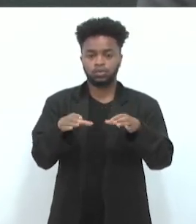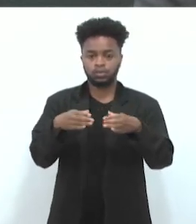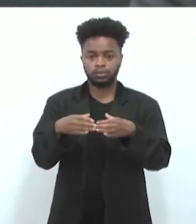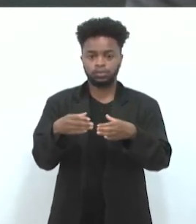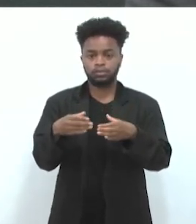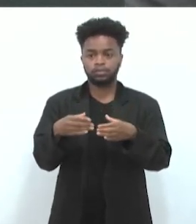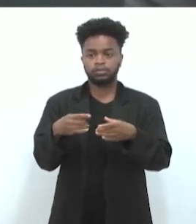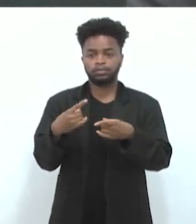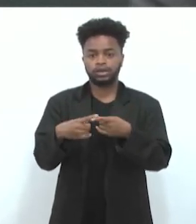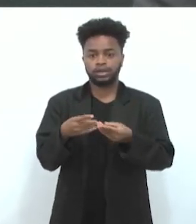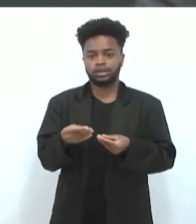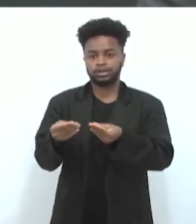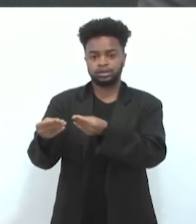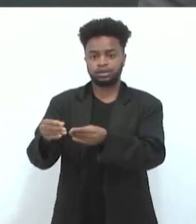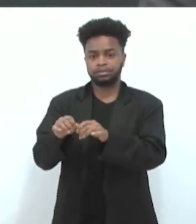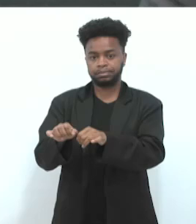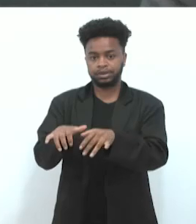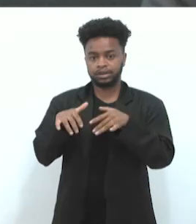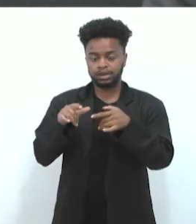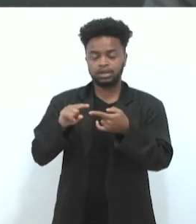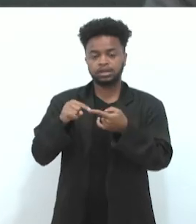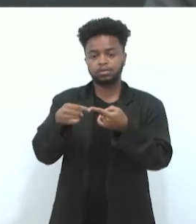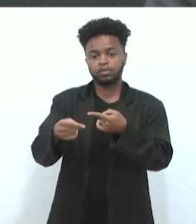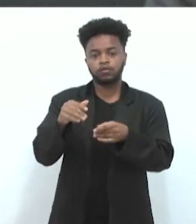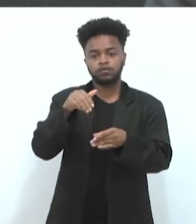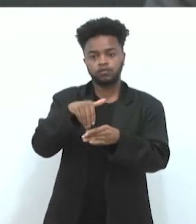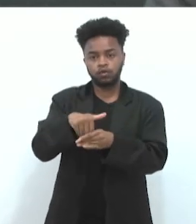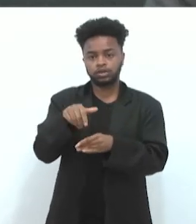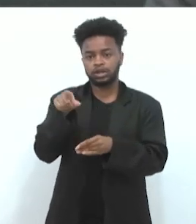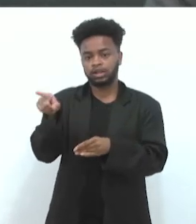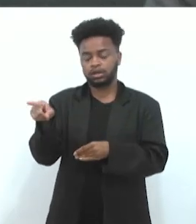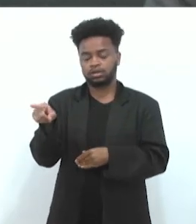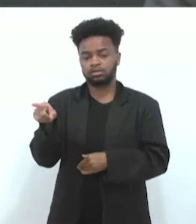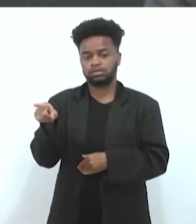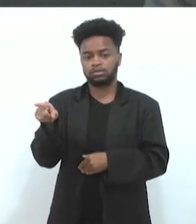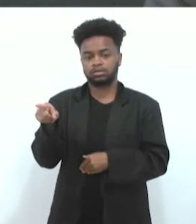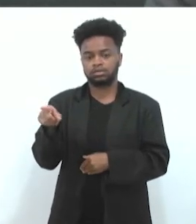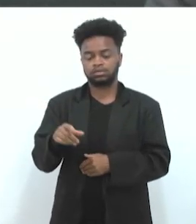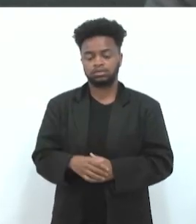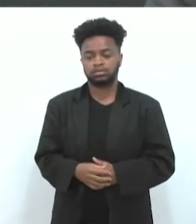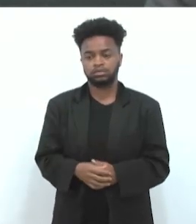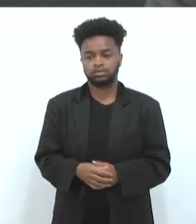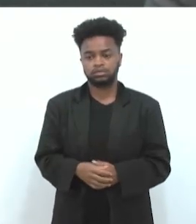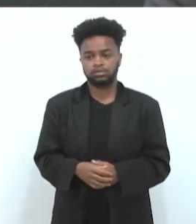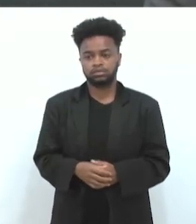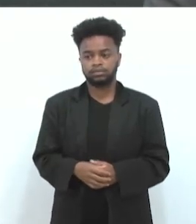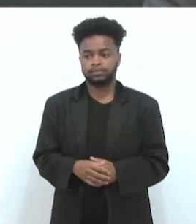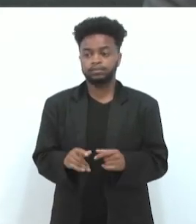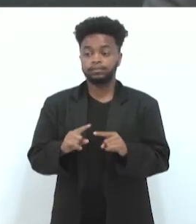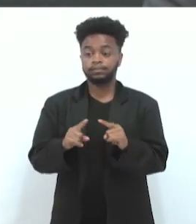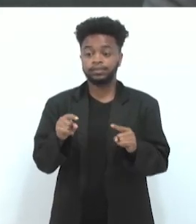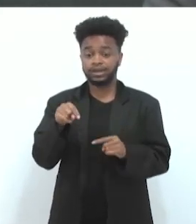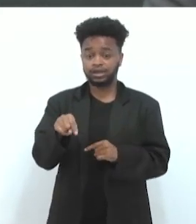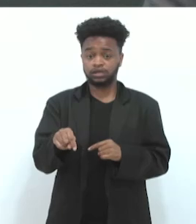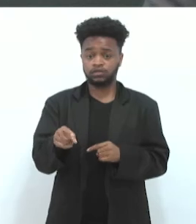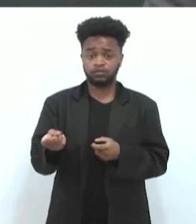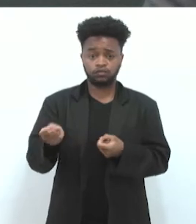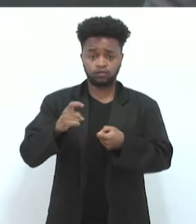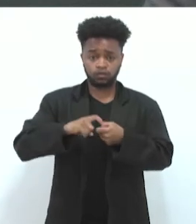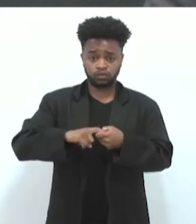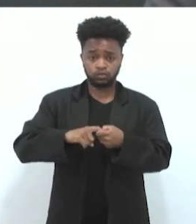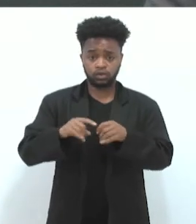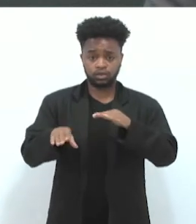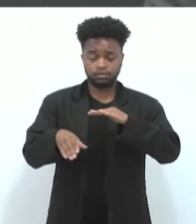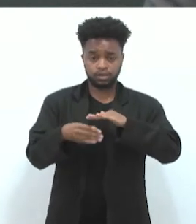vão a plenário e são votadas no plenário. Perfeito. E, no caso aqui, a emenda voltou para